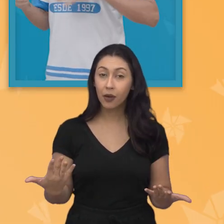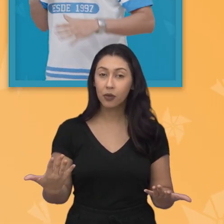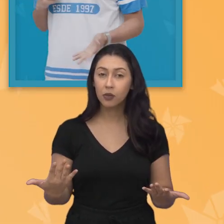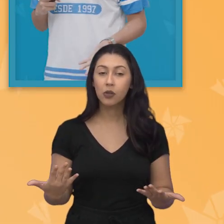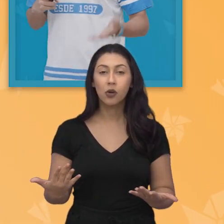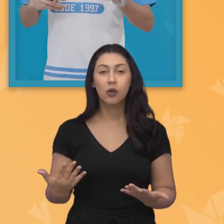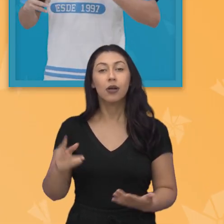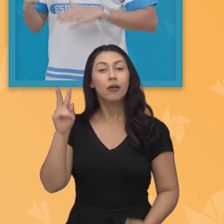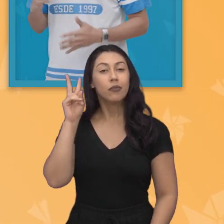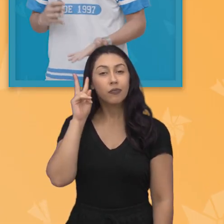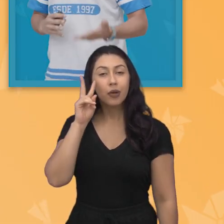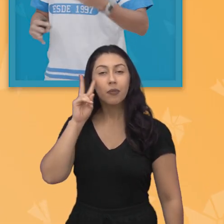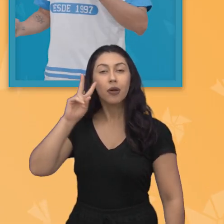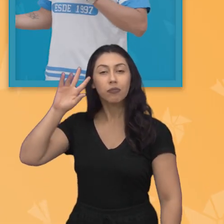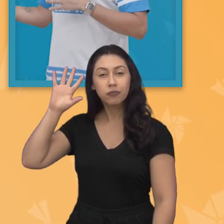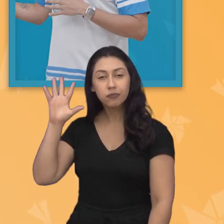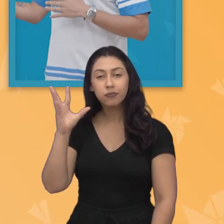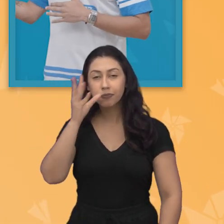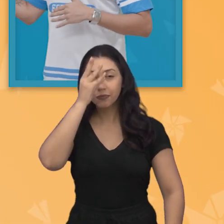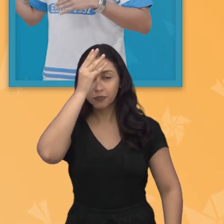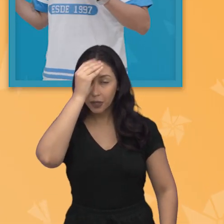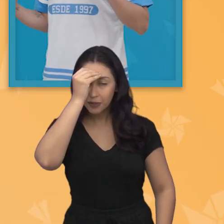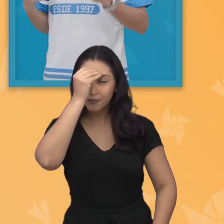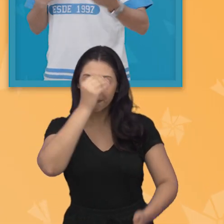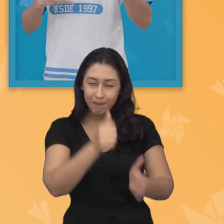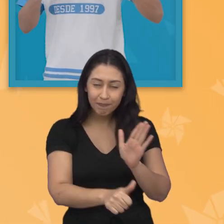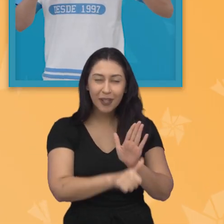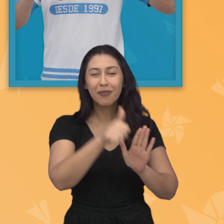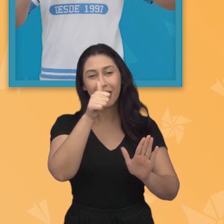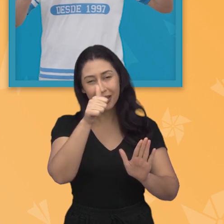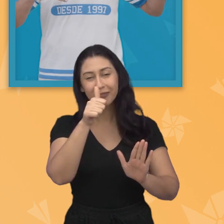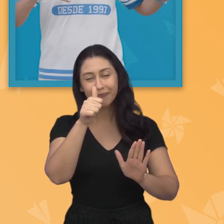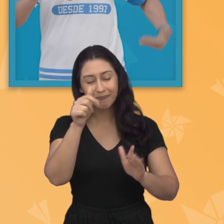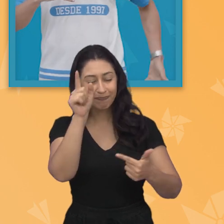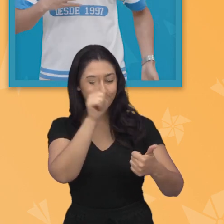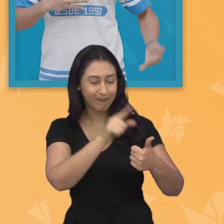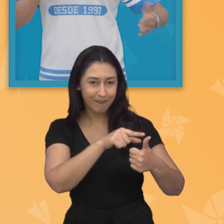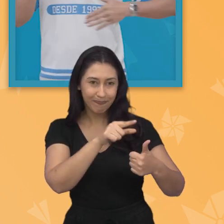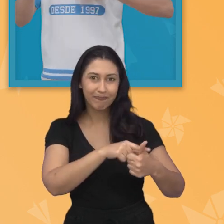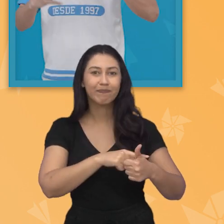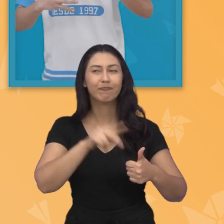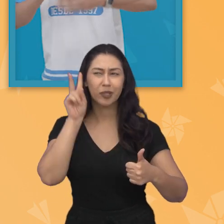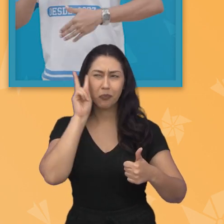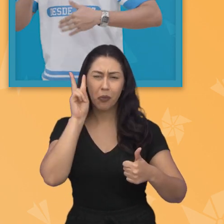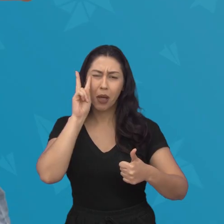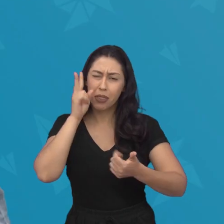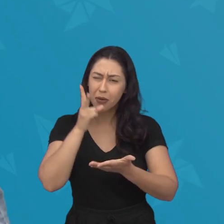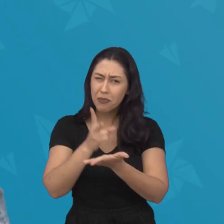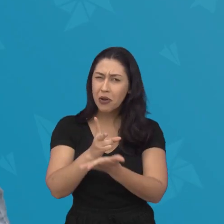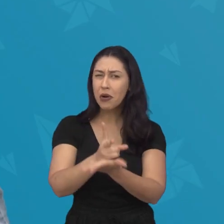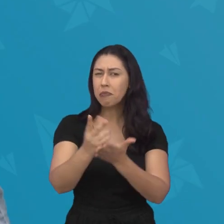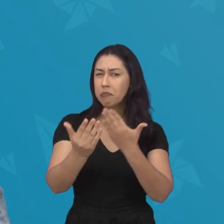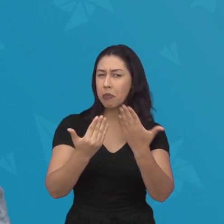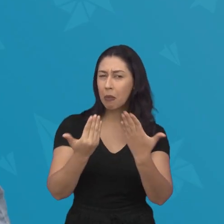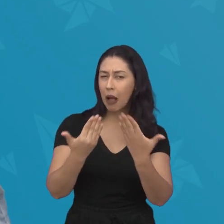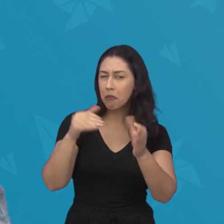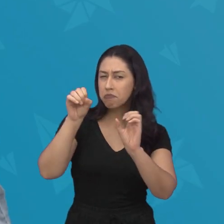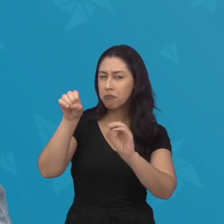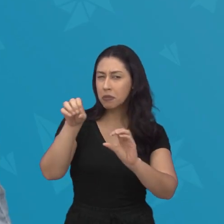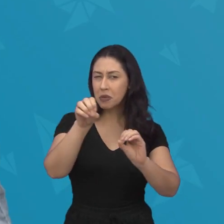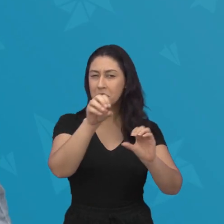agora os nossos tópicos, como a gente vai ver, né? A gente vai sempre começar pelo relembrando para ver alguns dos conceitos anteriores, só para continuar o assunto